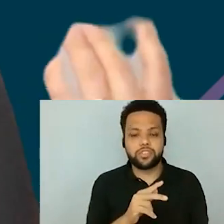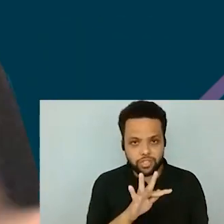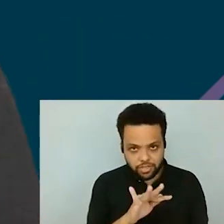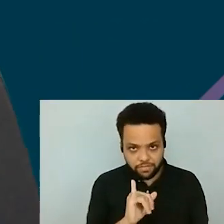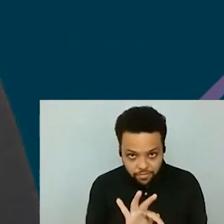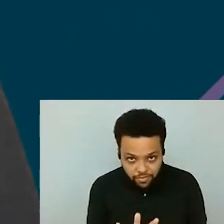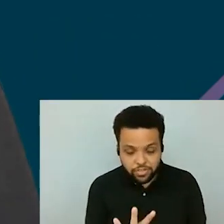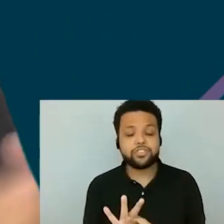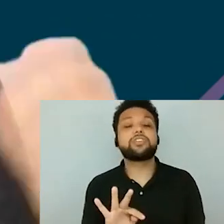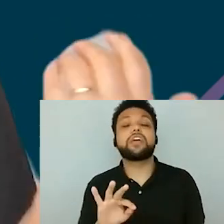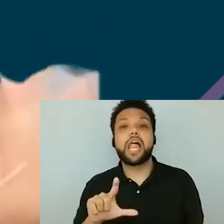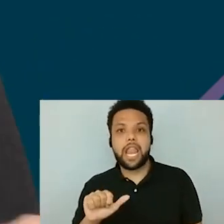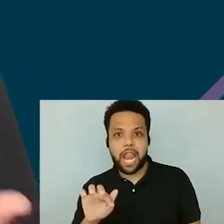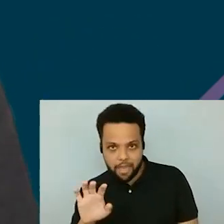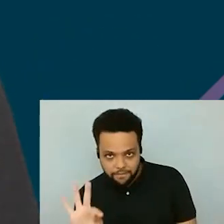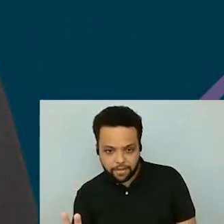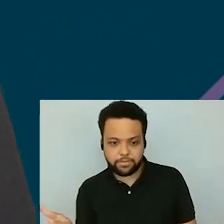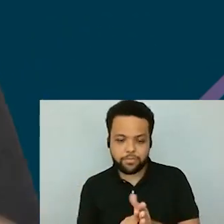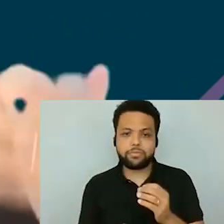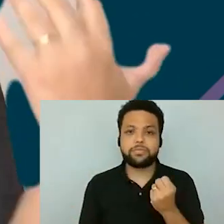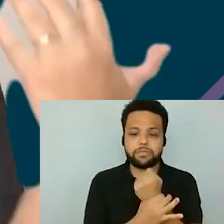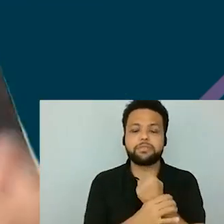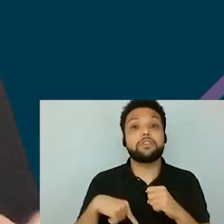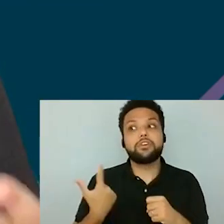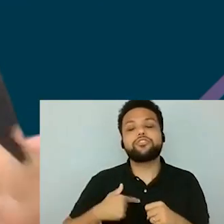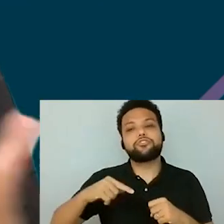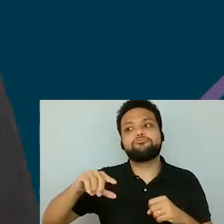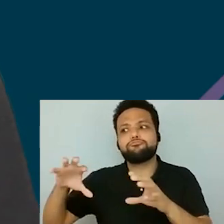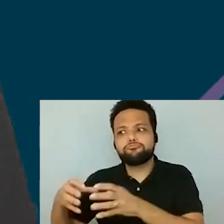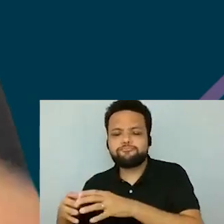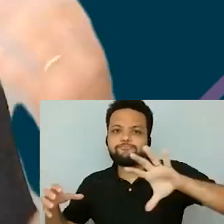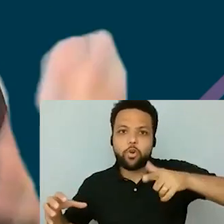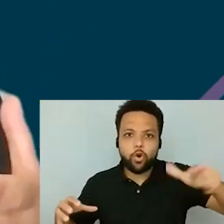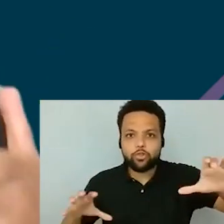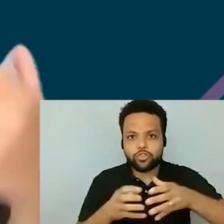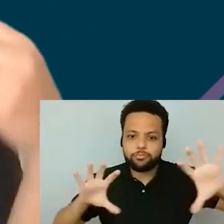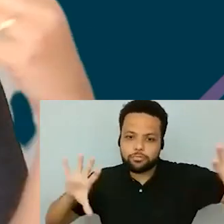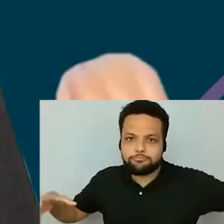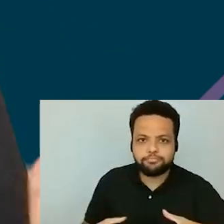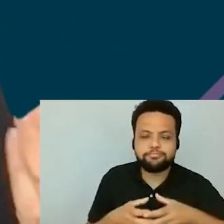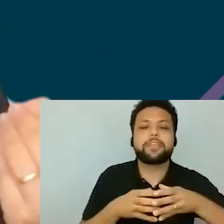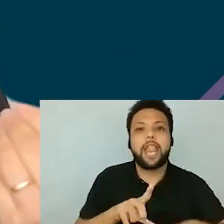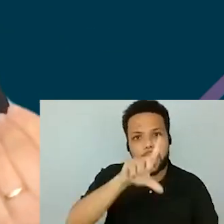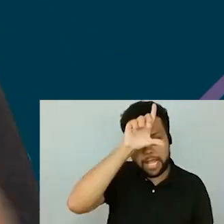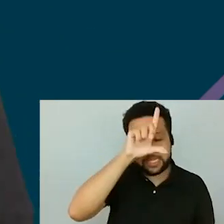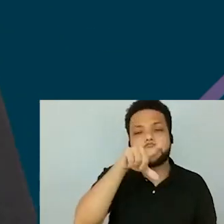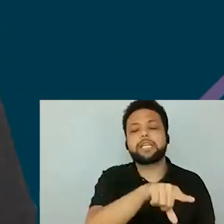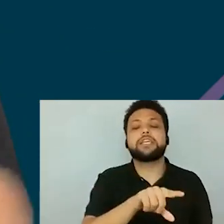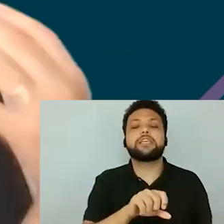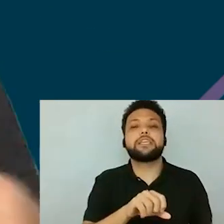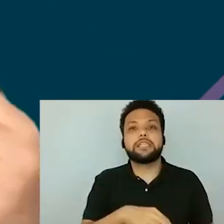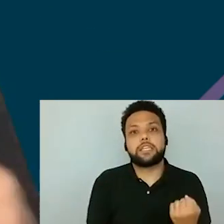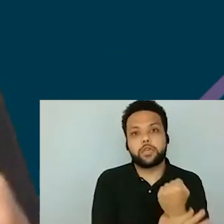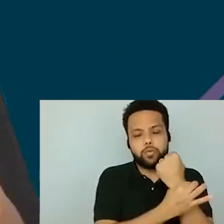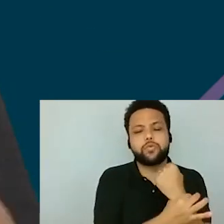aí que a gente se juntou com o time de Security Champions e a gente começou a aplicar o shift left da segurança